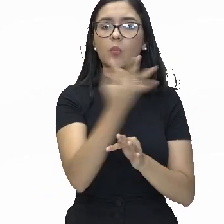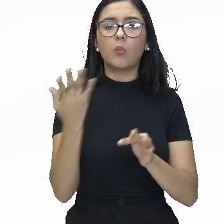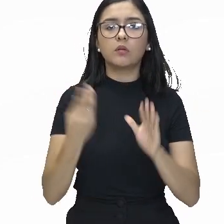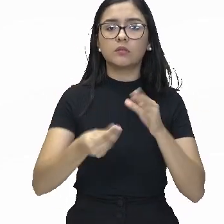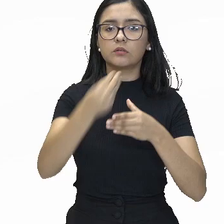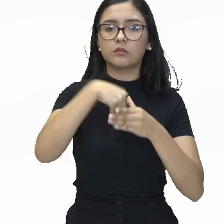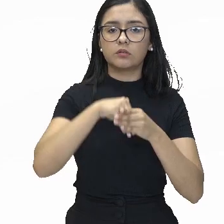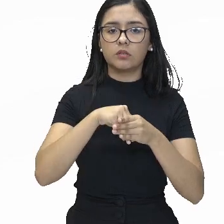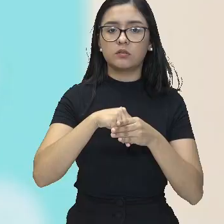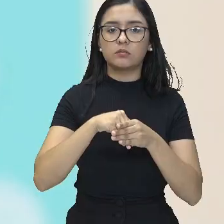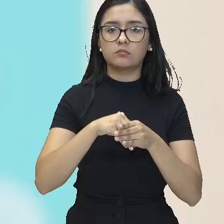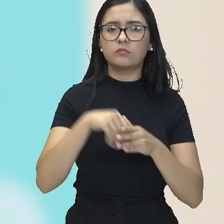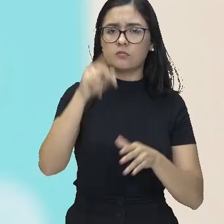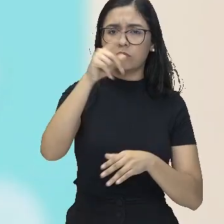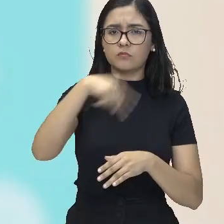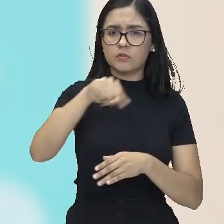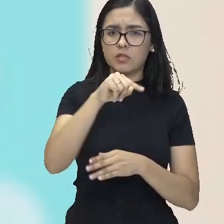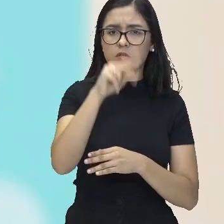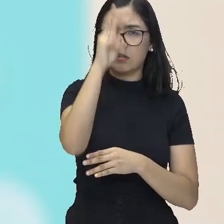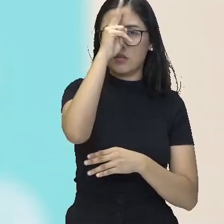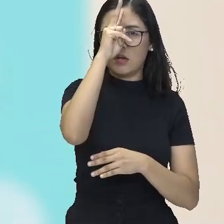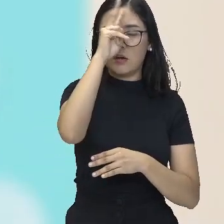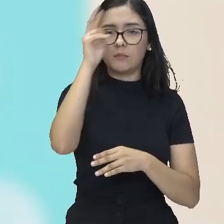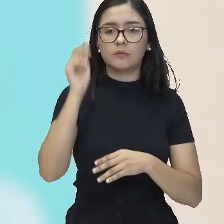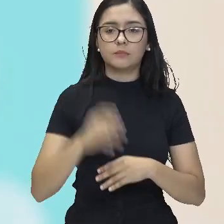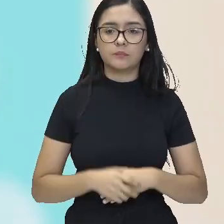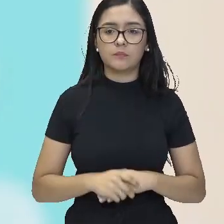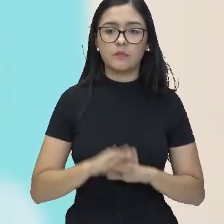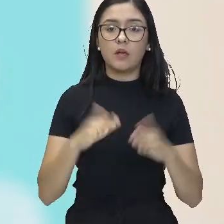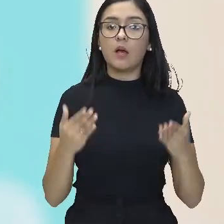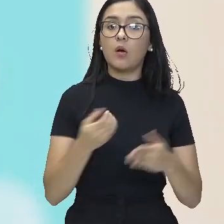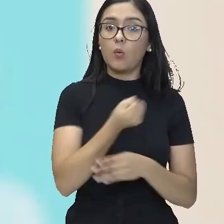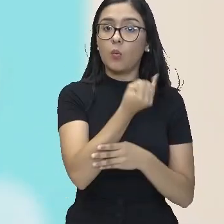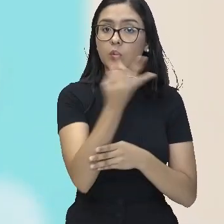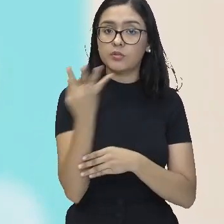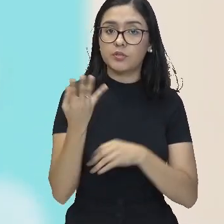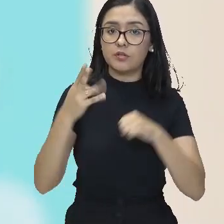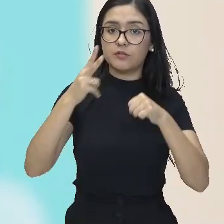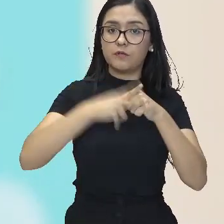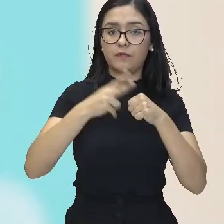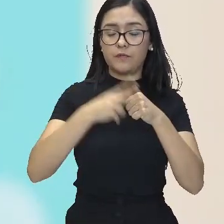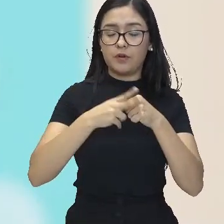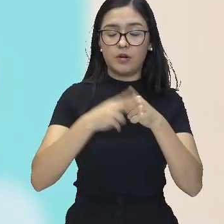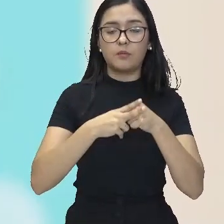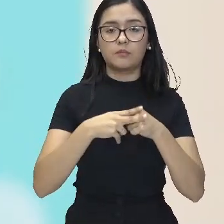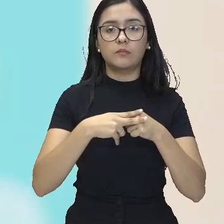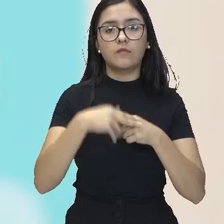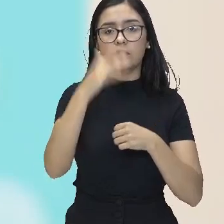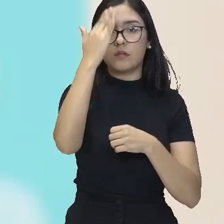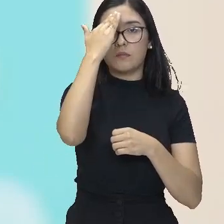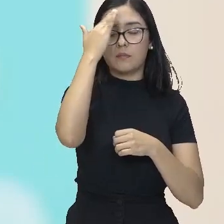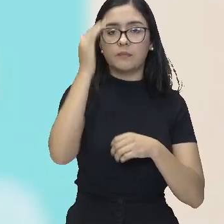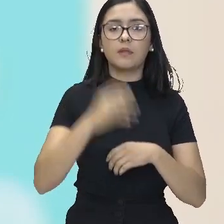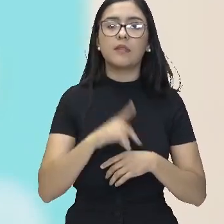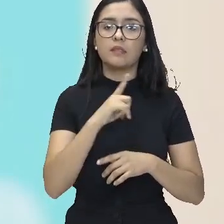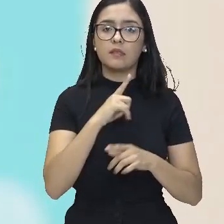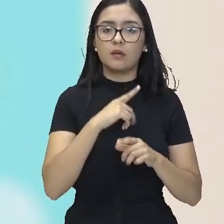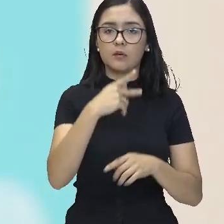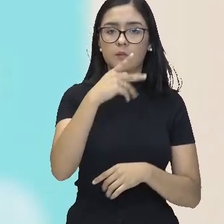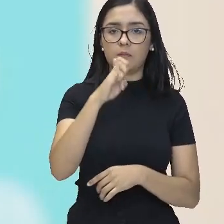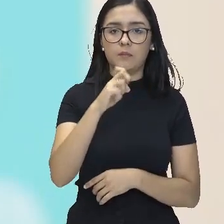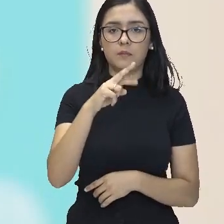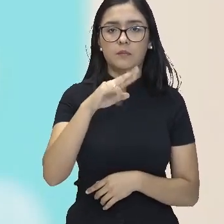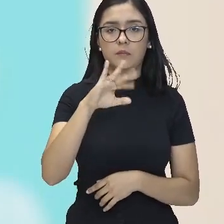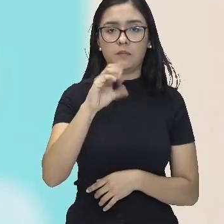do período, vocês ainda lembram? Pela quantidade de verbos, tá? Eu tenho um período, aí eu